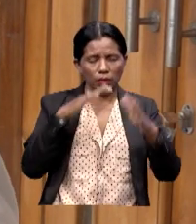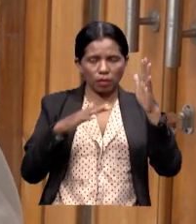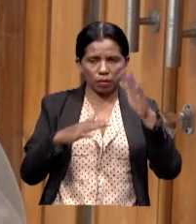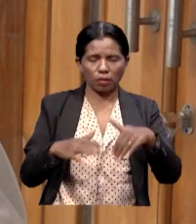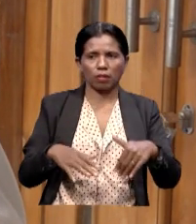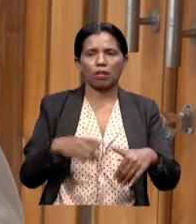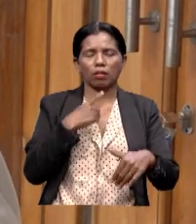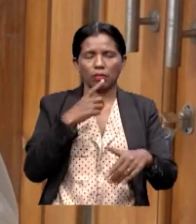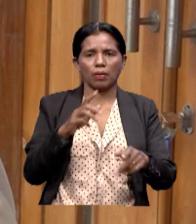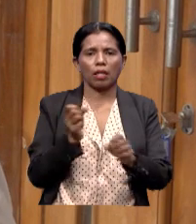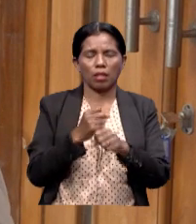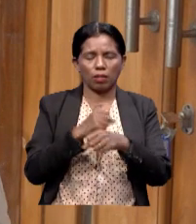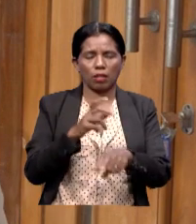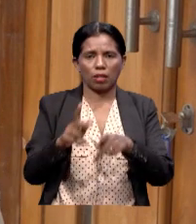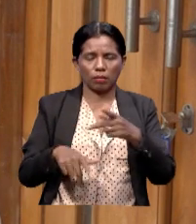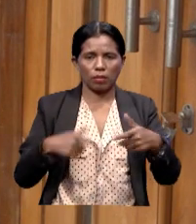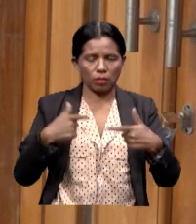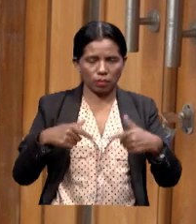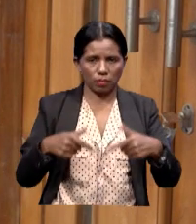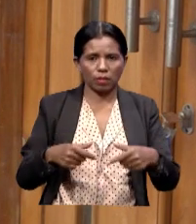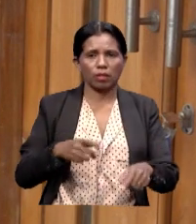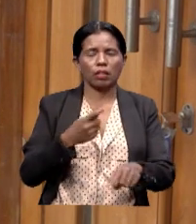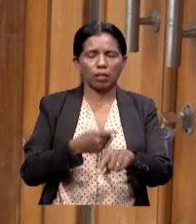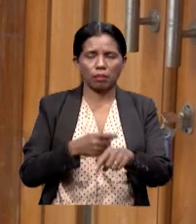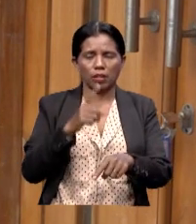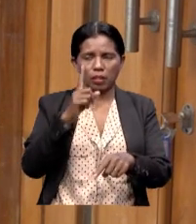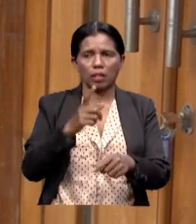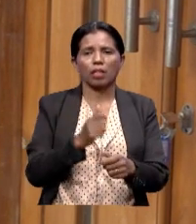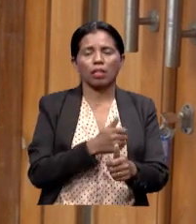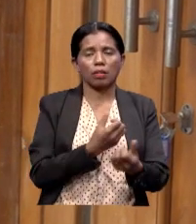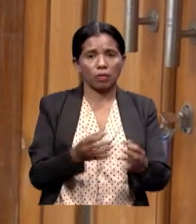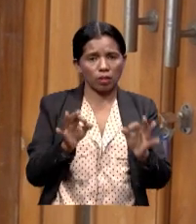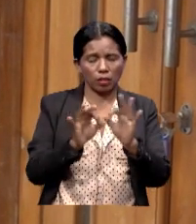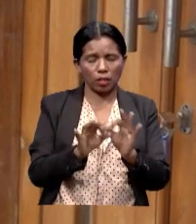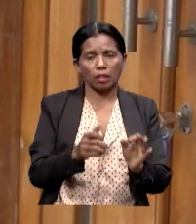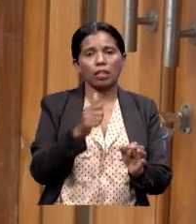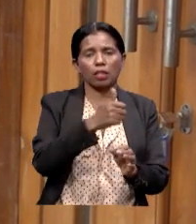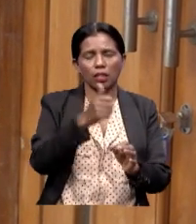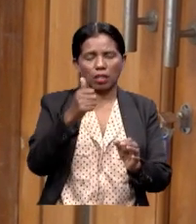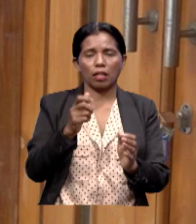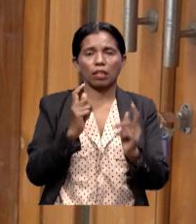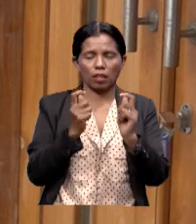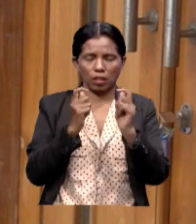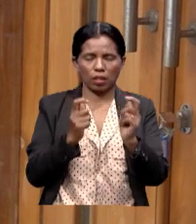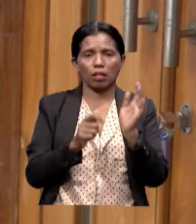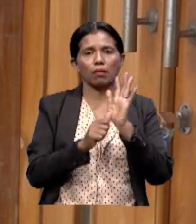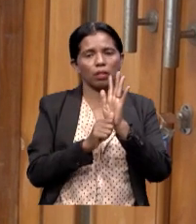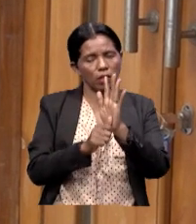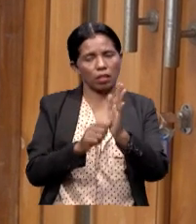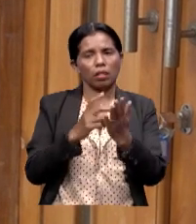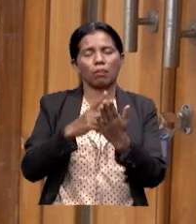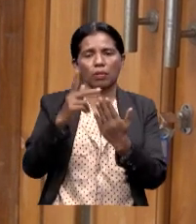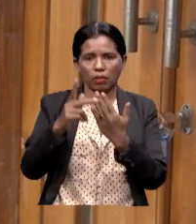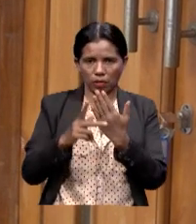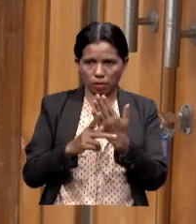sadik povo mai be momento ida ano in kar importante mai ida kok ata presenta ninia programa apresenta